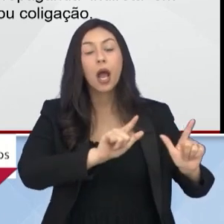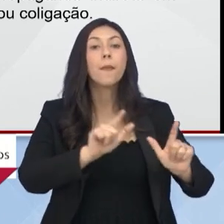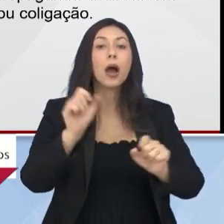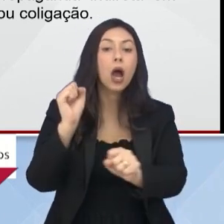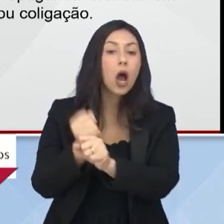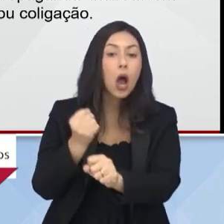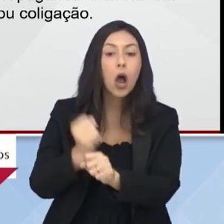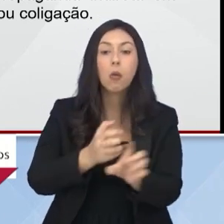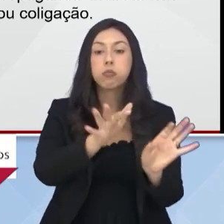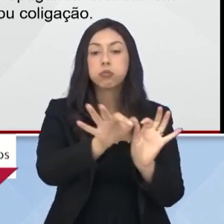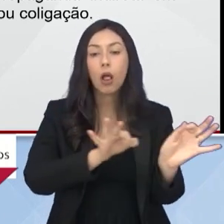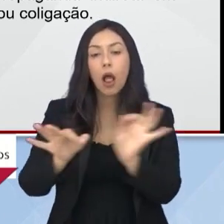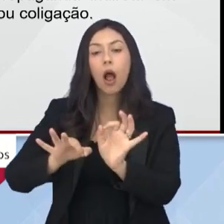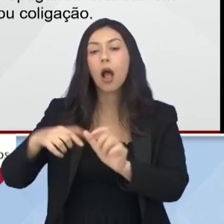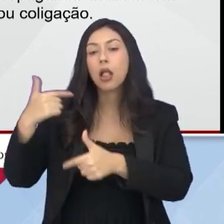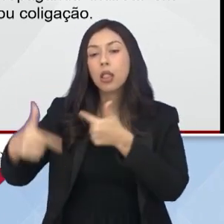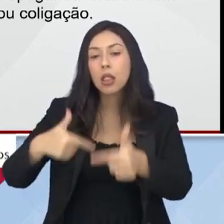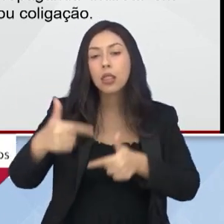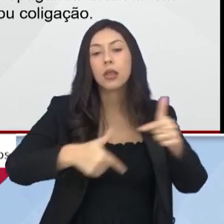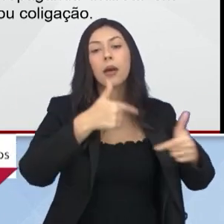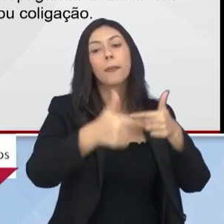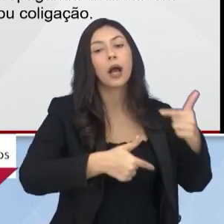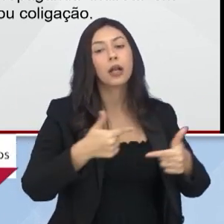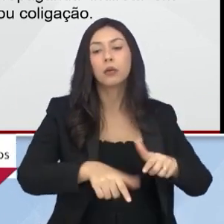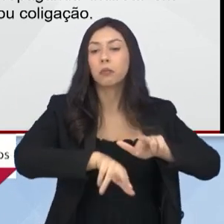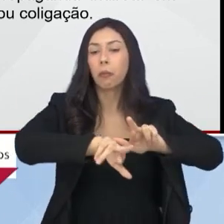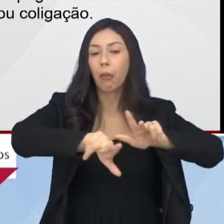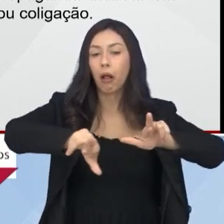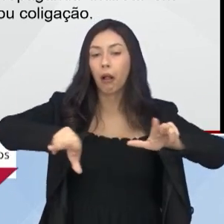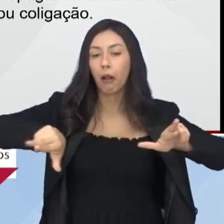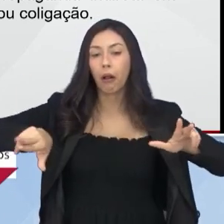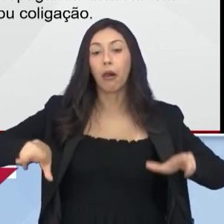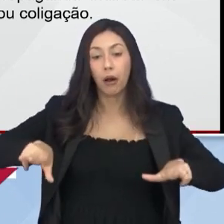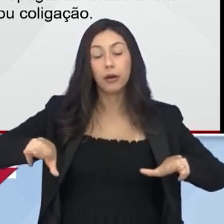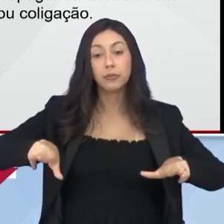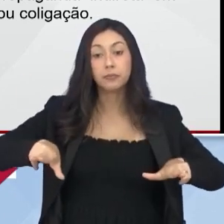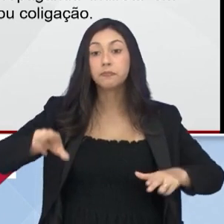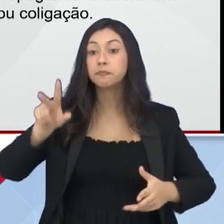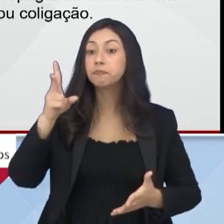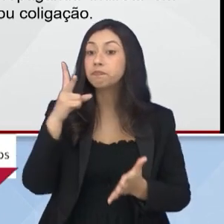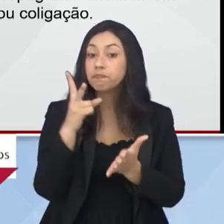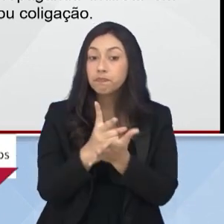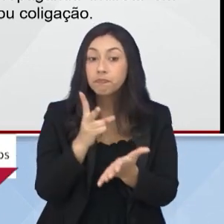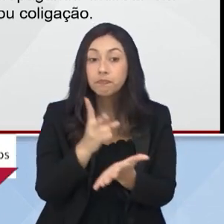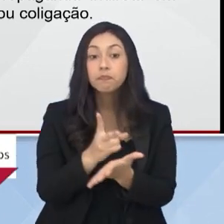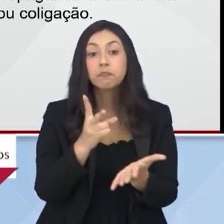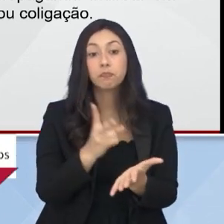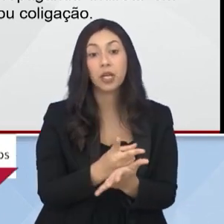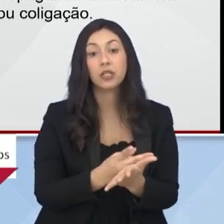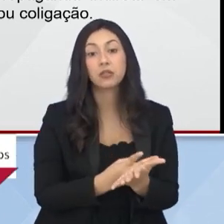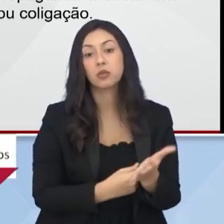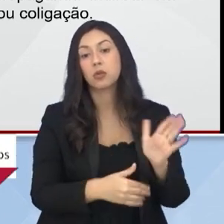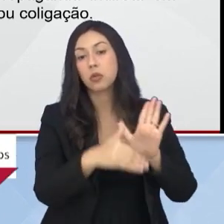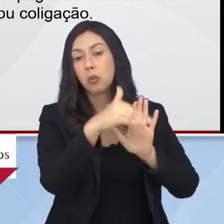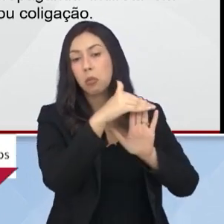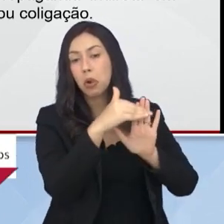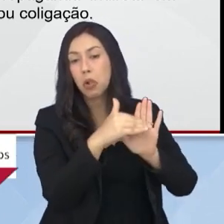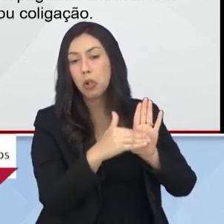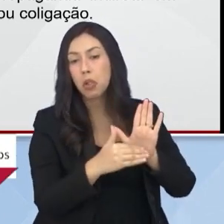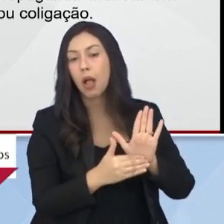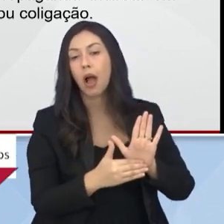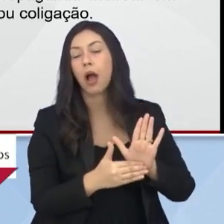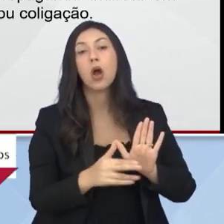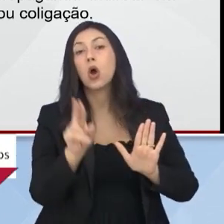ou das dos órgãos e das respectivas entidades mesmo nos casos listados como exceção é verdado o uso de